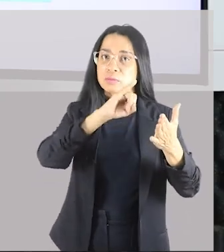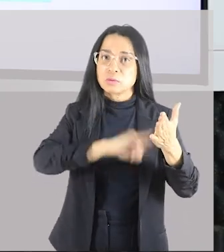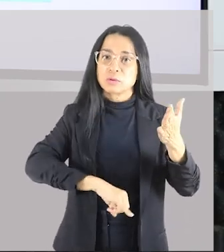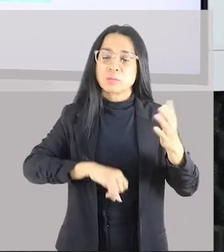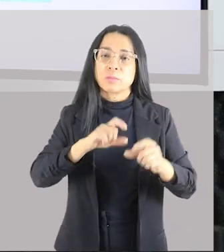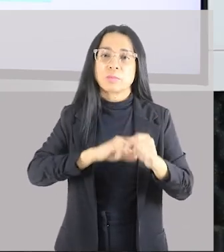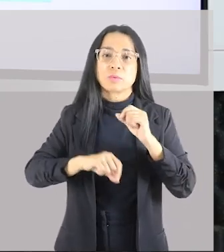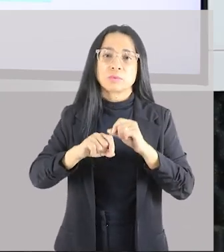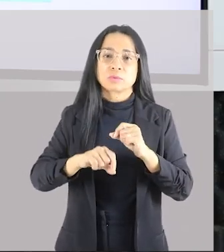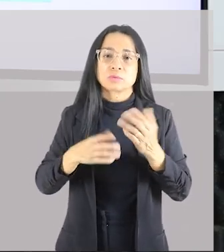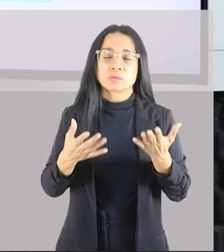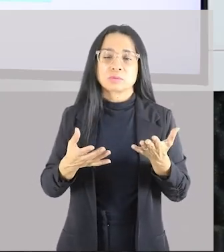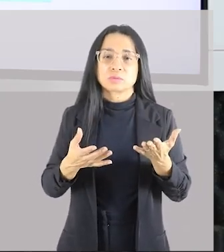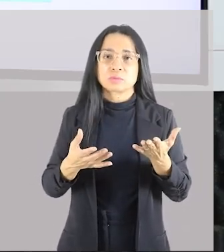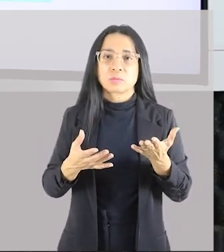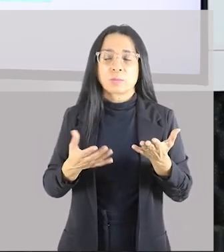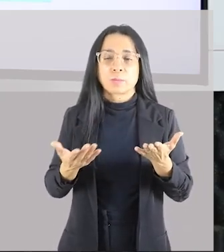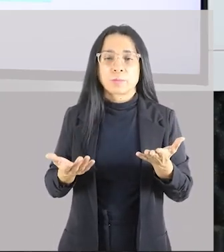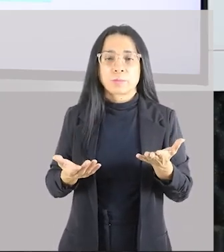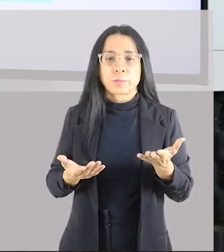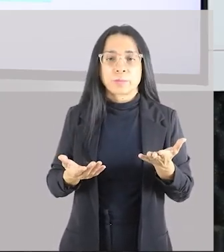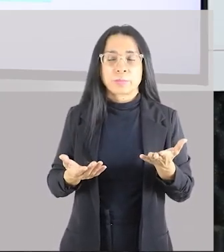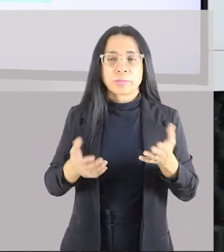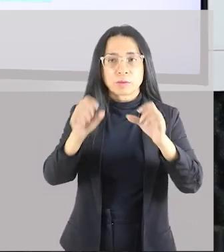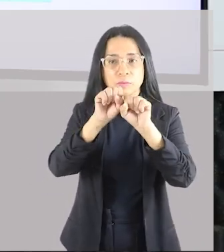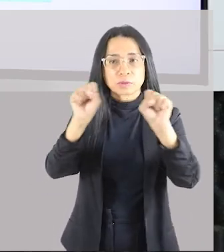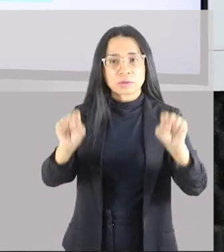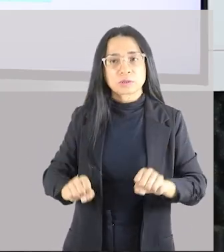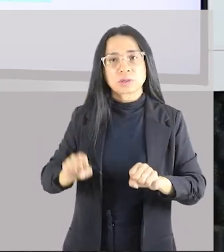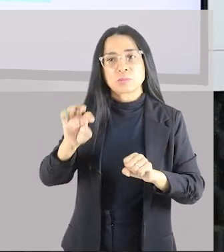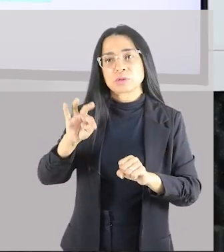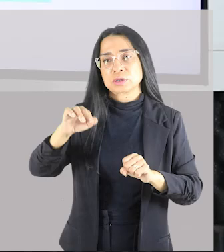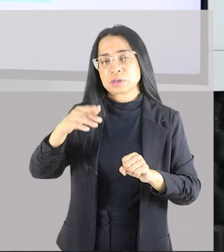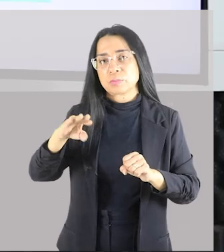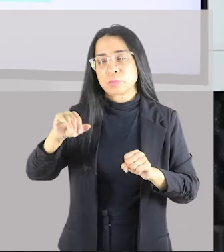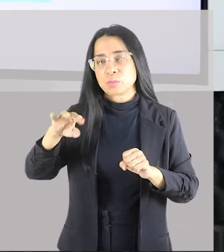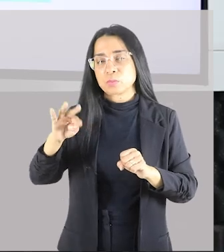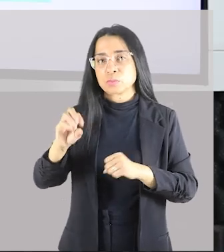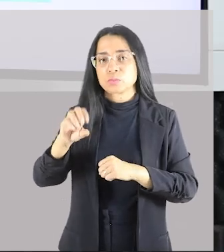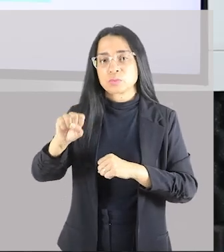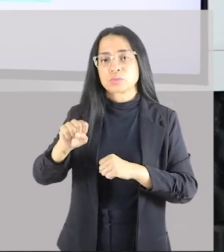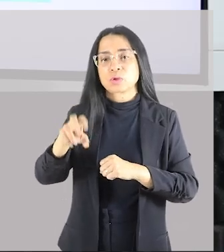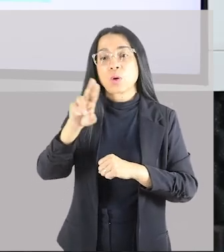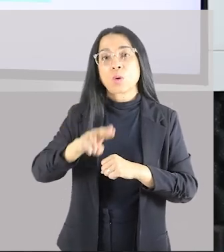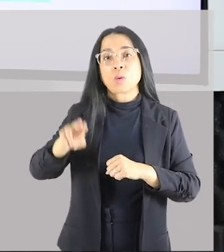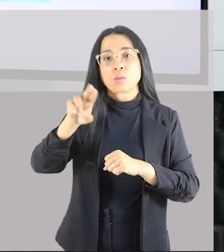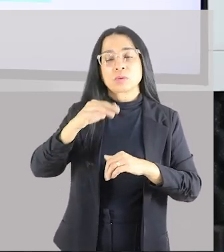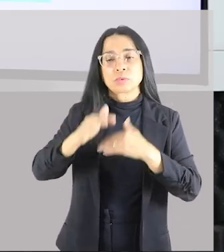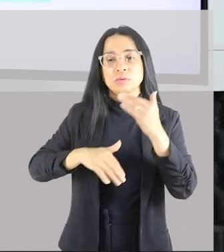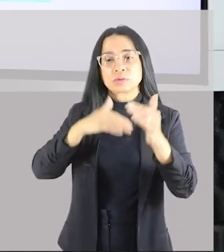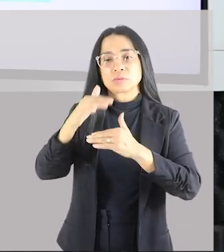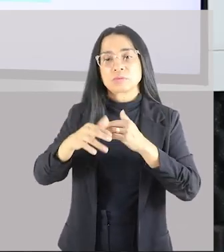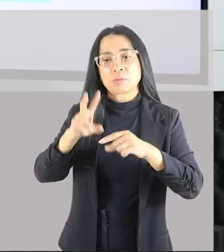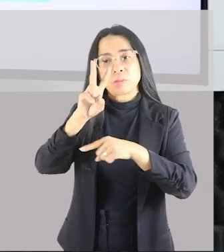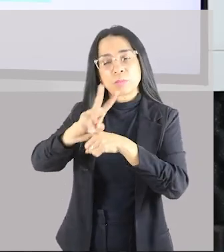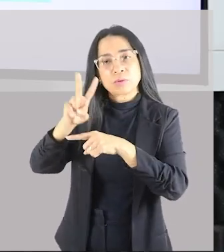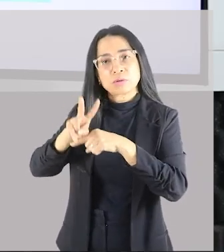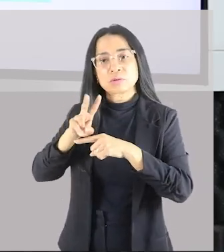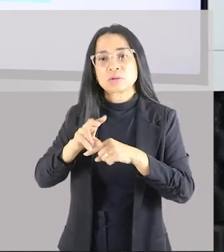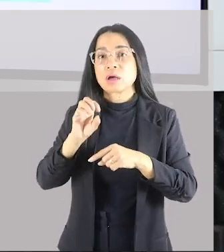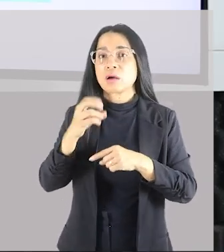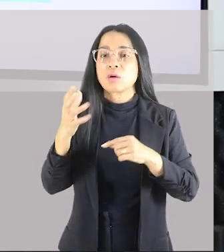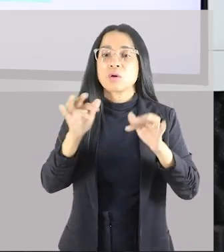só imposto. O imposto é apenas uma característica do sistema de tributação. Isso serve para o desenvolvimento. Então, monitorar ou